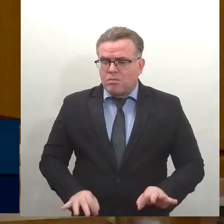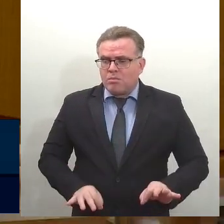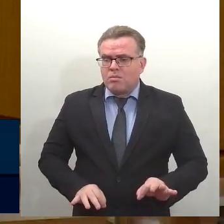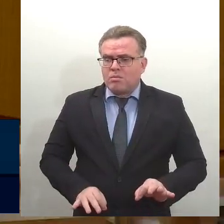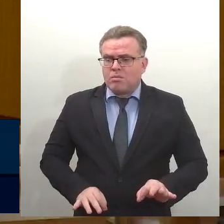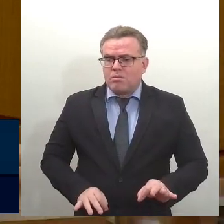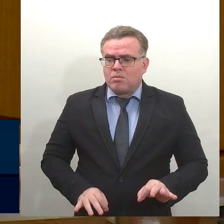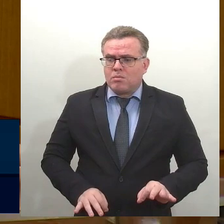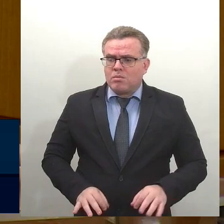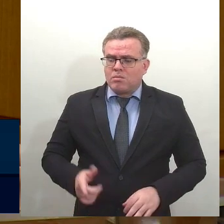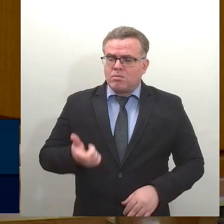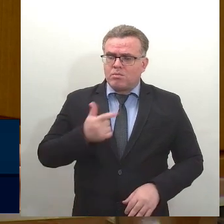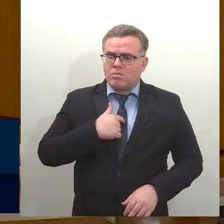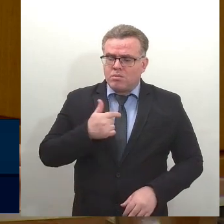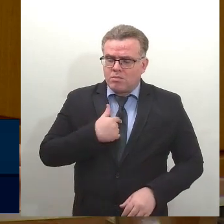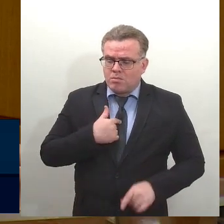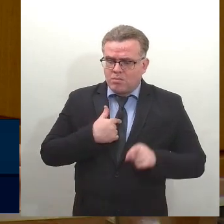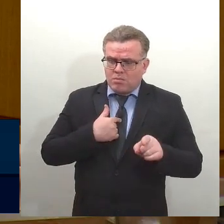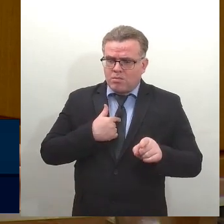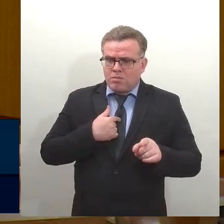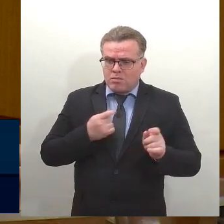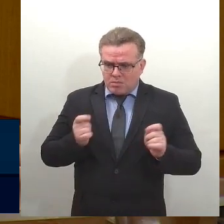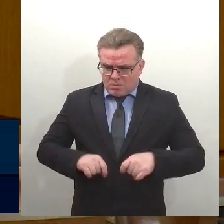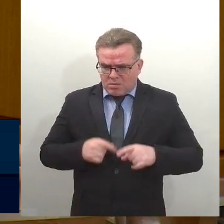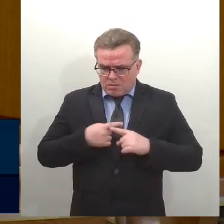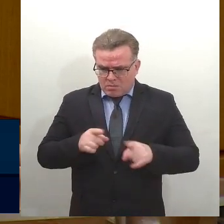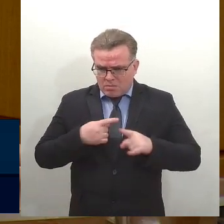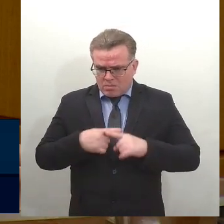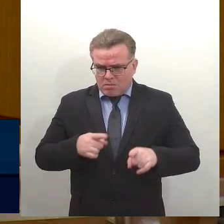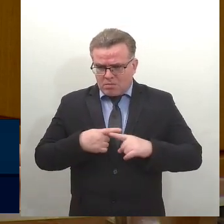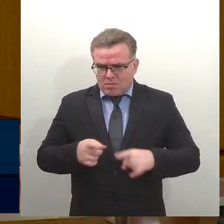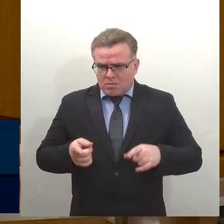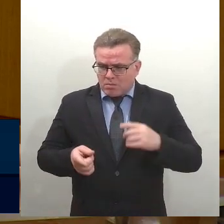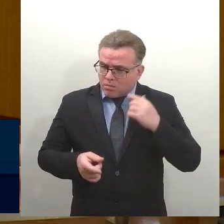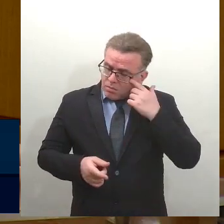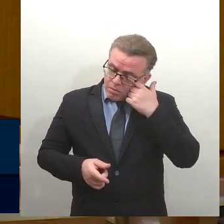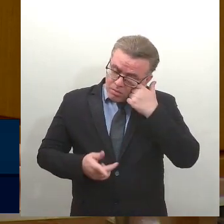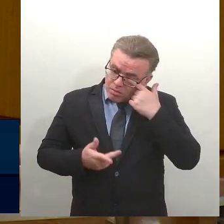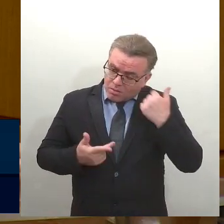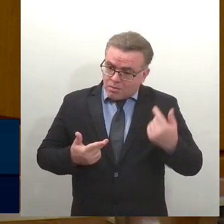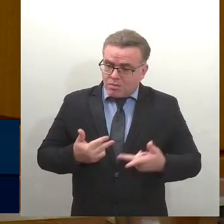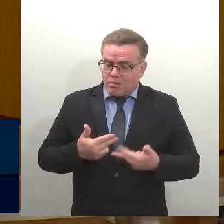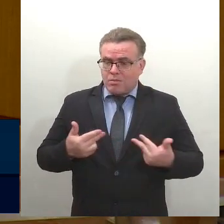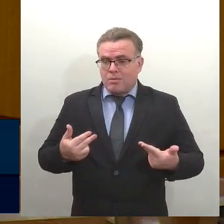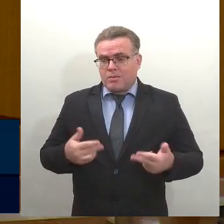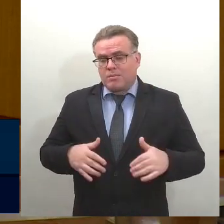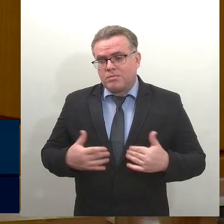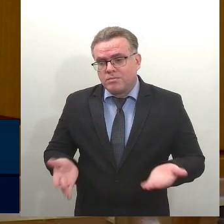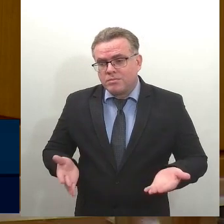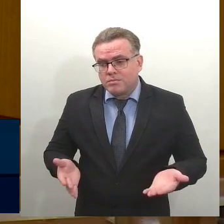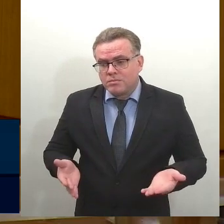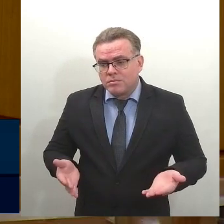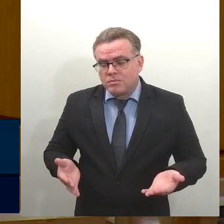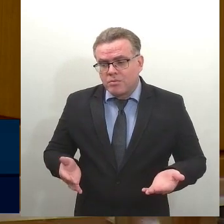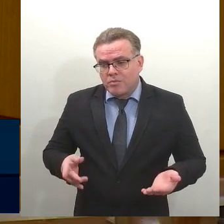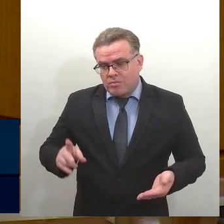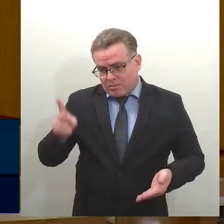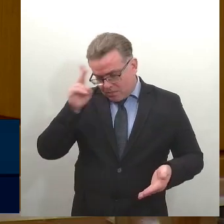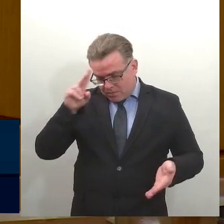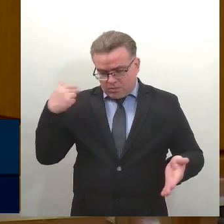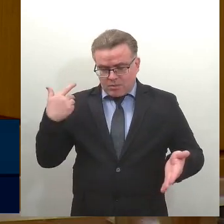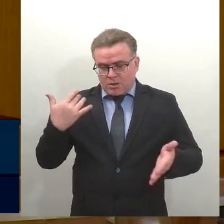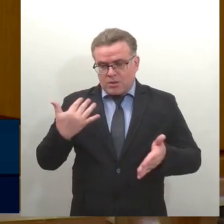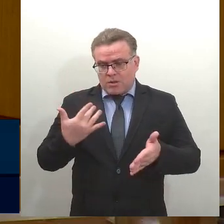para reclamar de alguma coisa? Então a história da humanidade